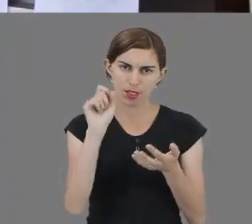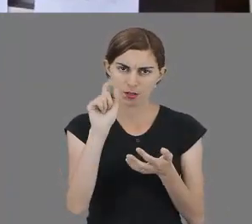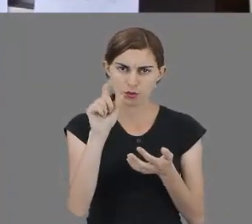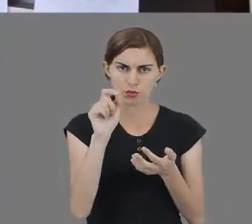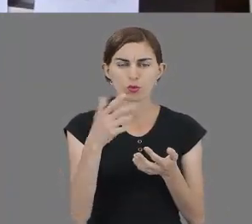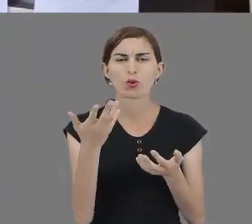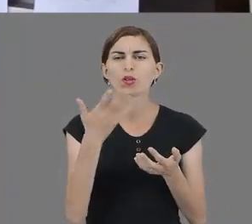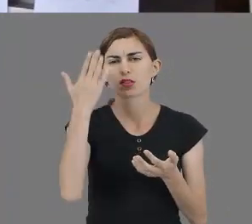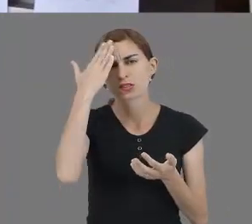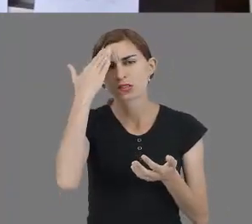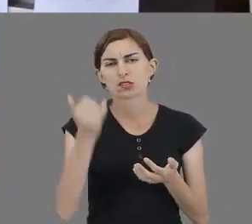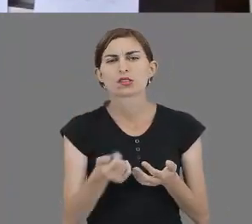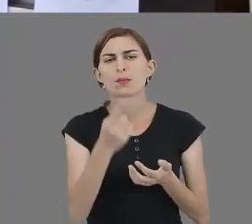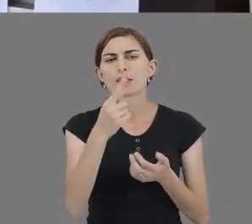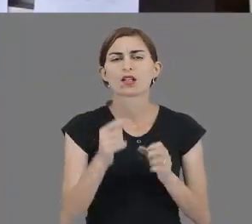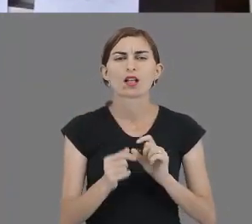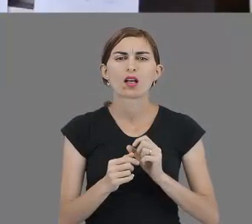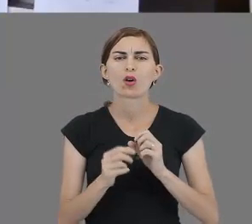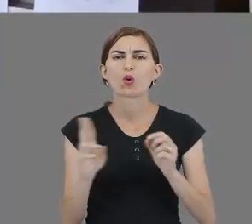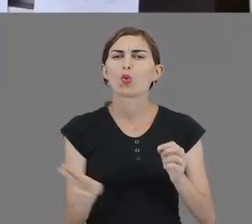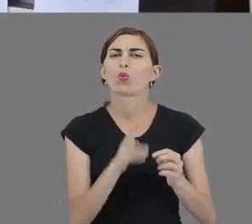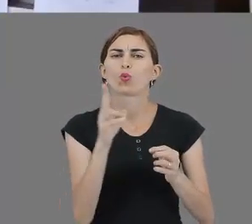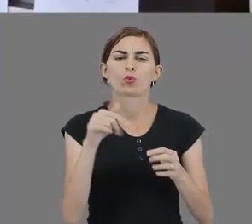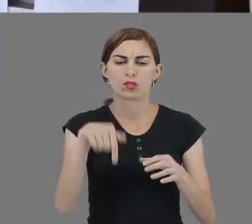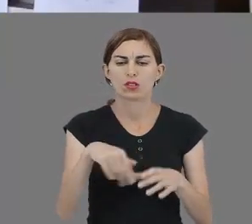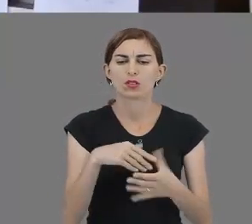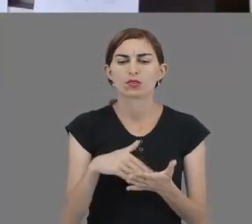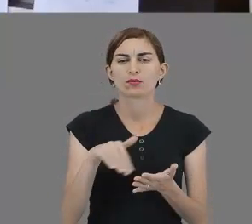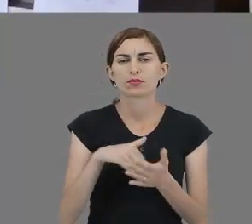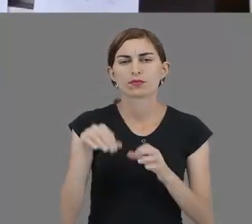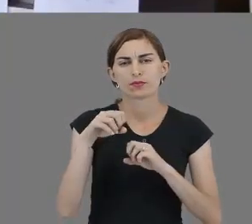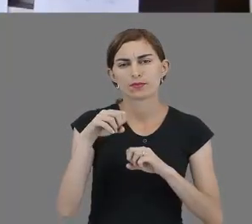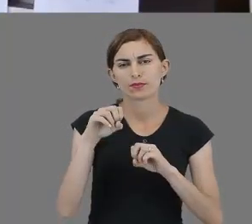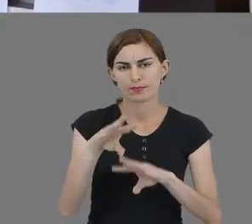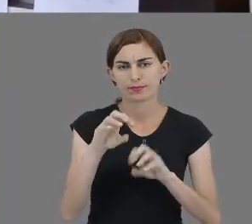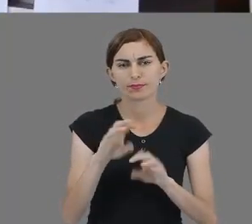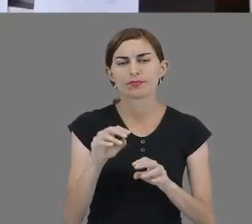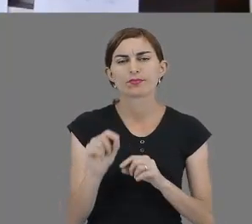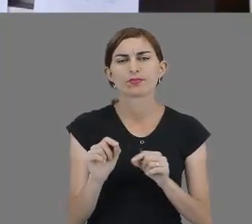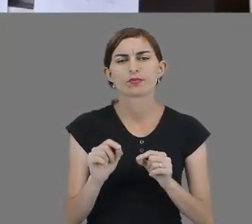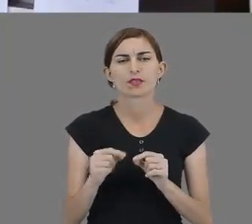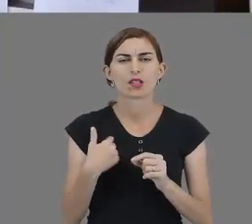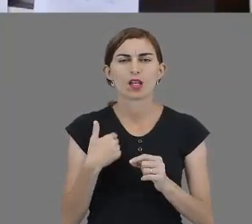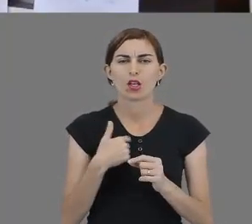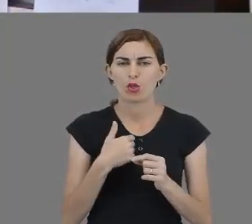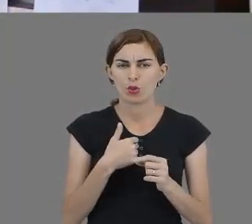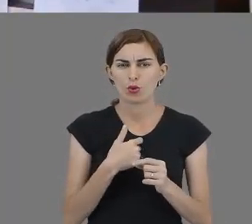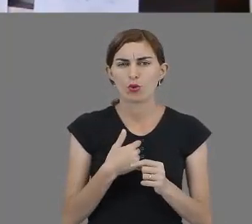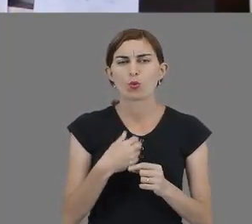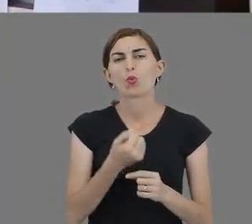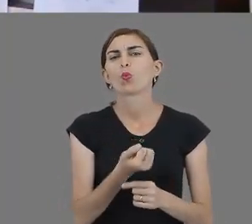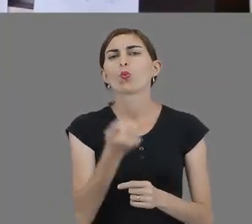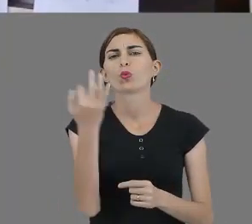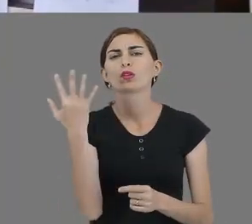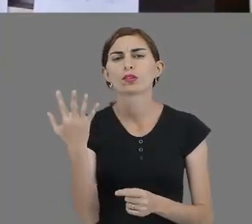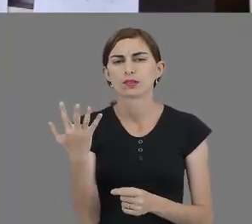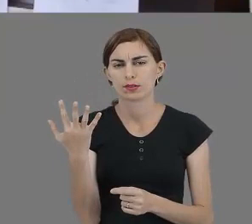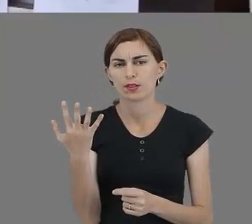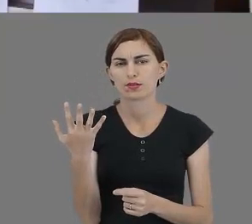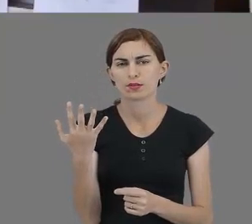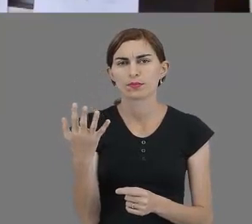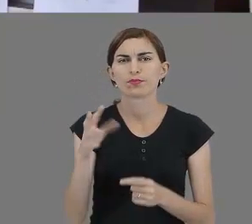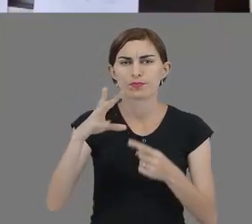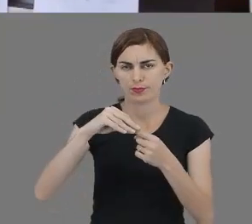saber o consumo médio de caneta esferográfica aqui na Secretaria de Educação. Eu vou tirar a